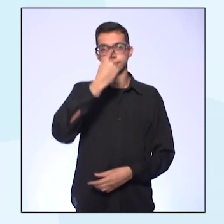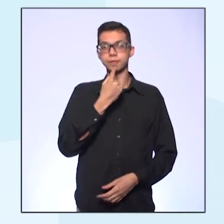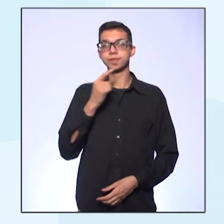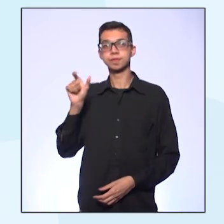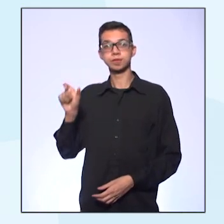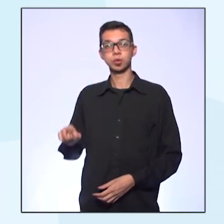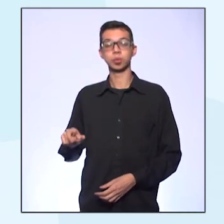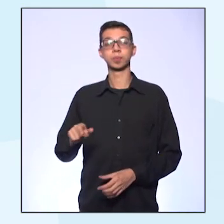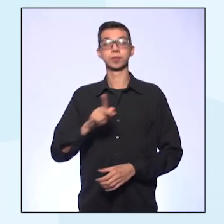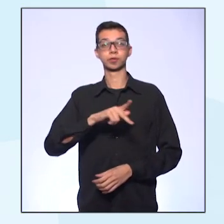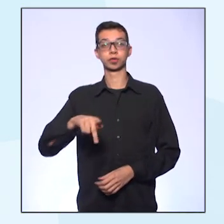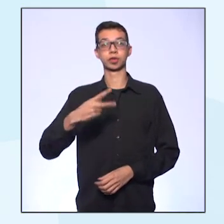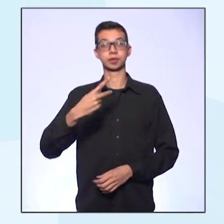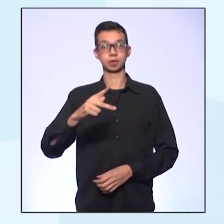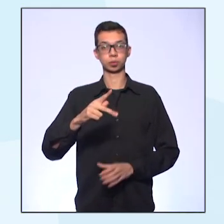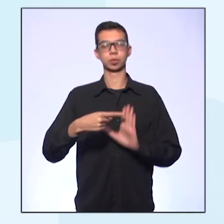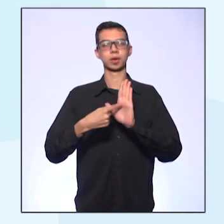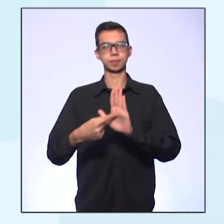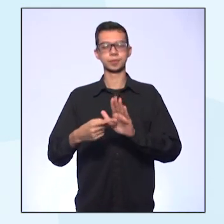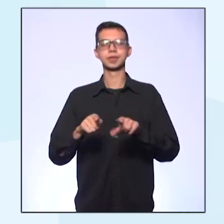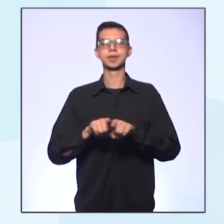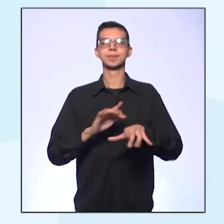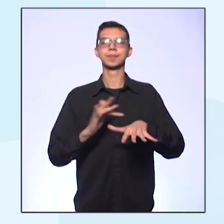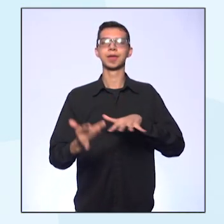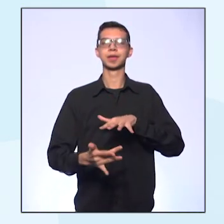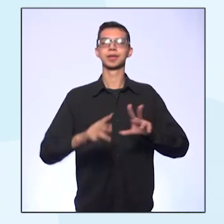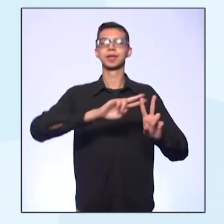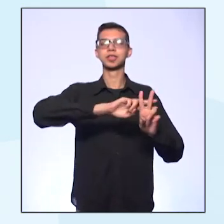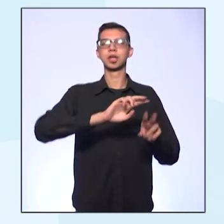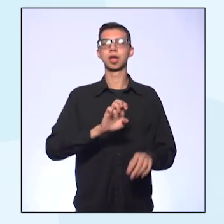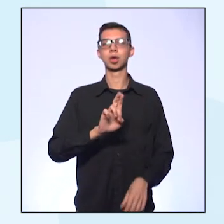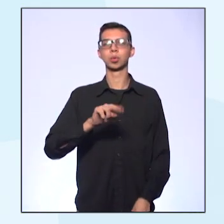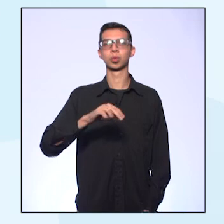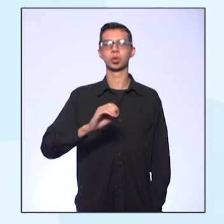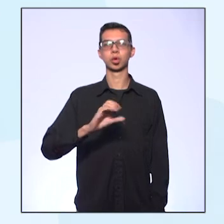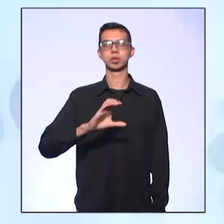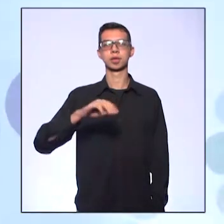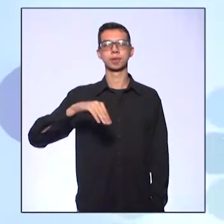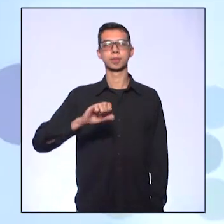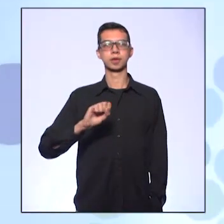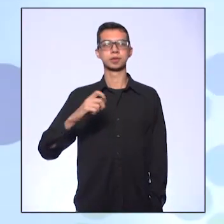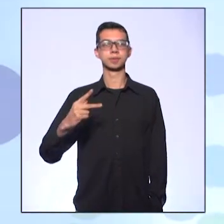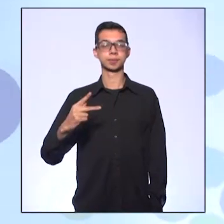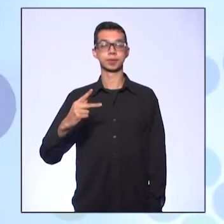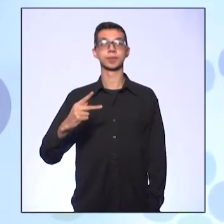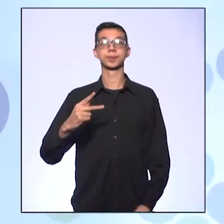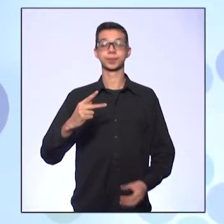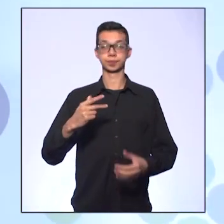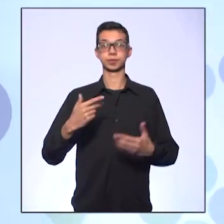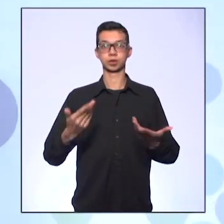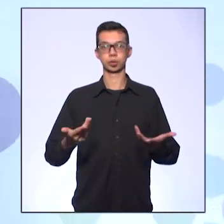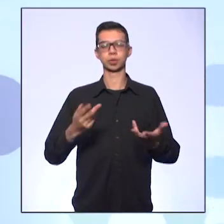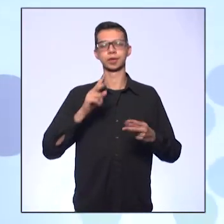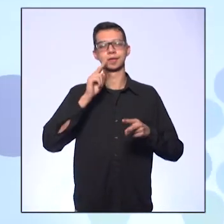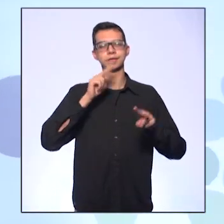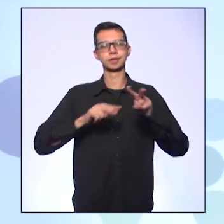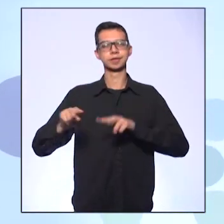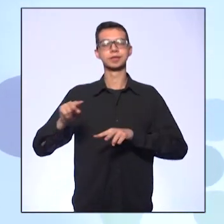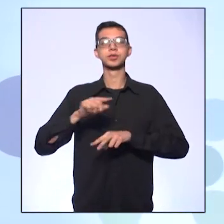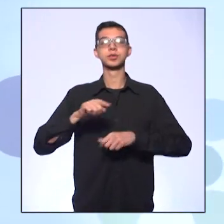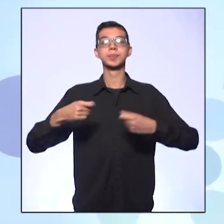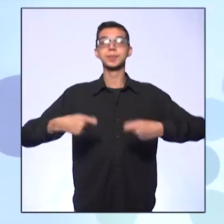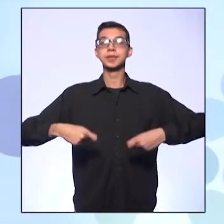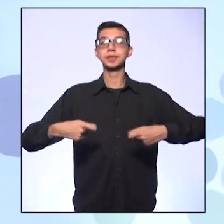e publique nas suas redes sociais com a hashtag EuNoCMSP. Aí a gente pode acompanhar. Ou seja, o que você tem que fazer? Como